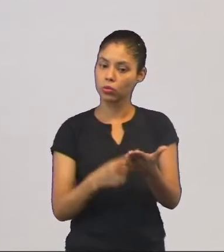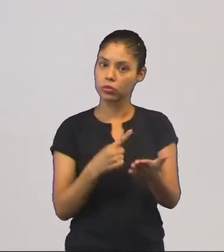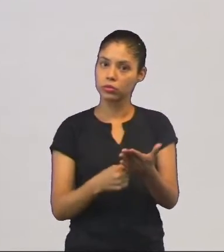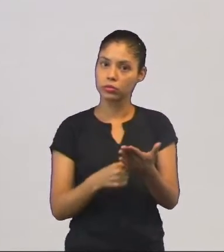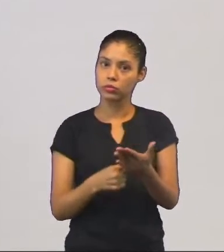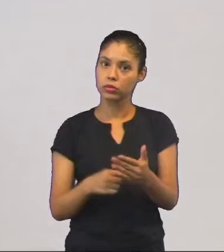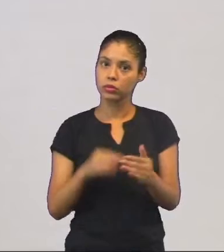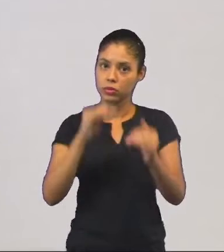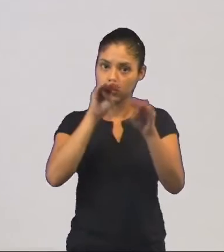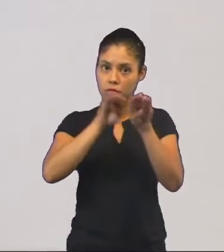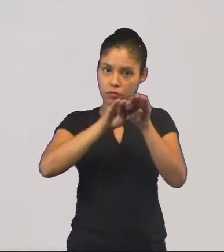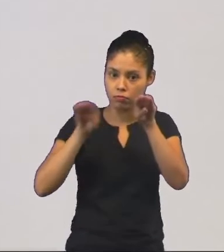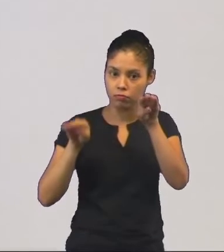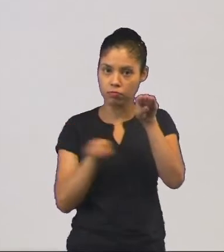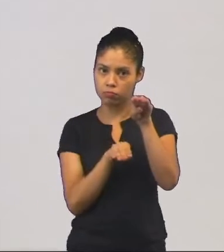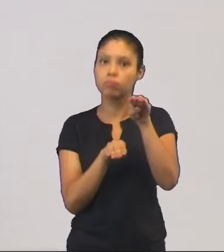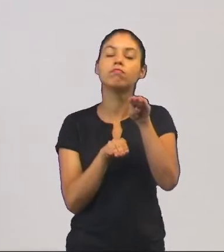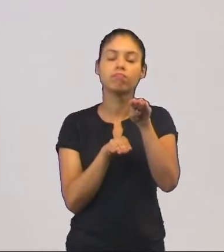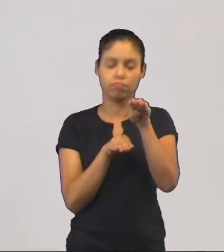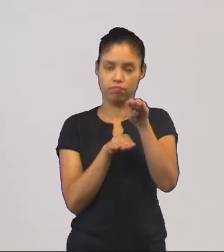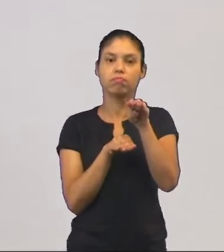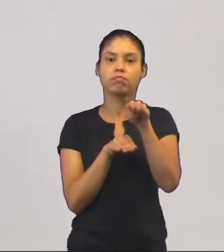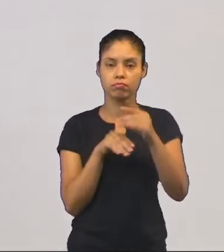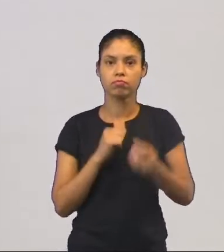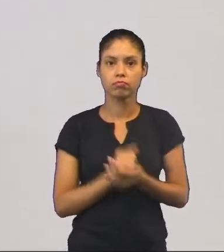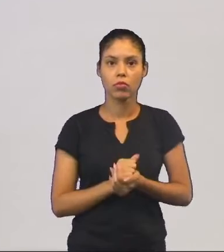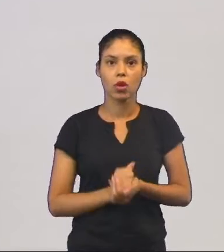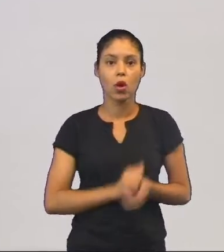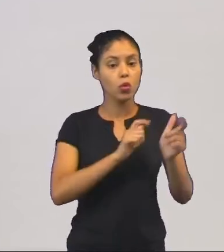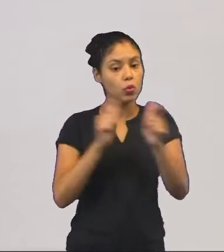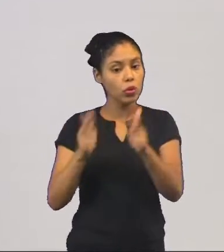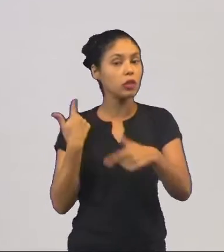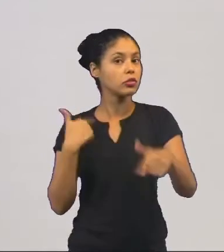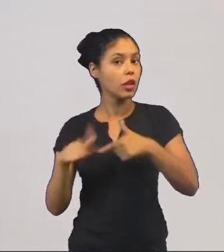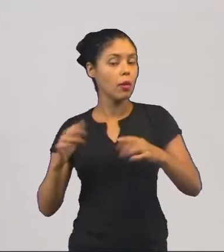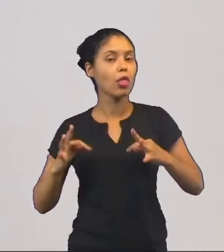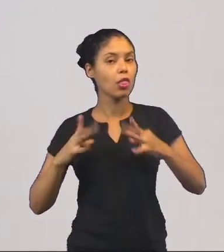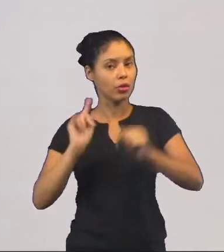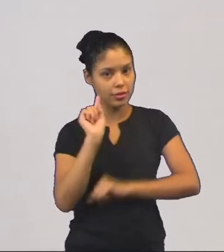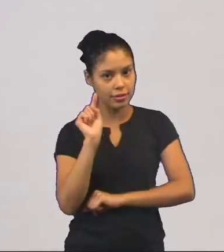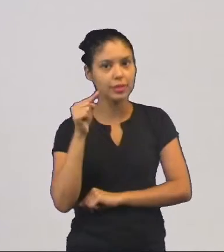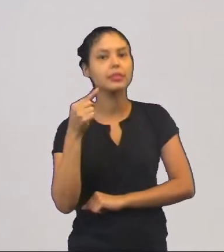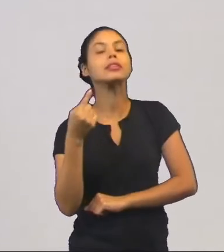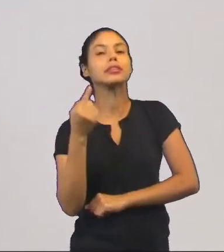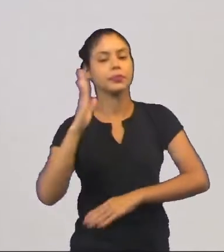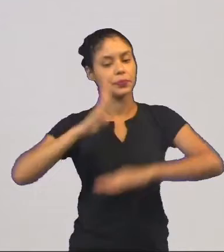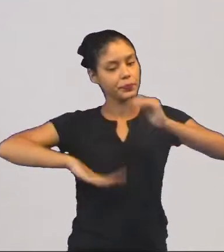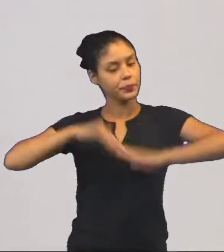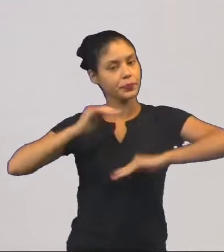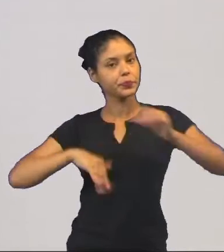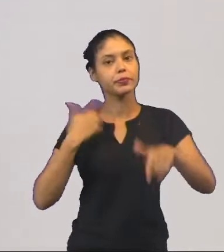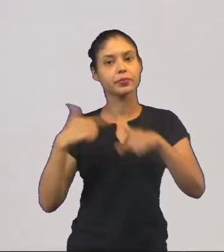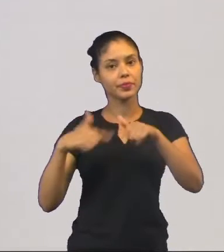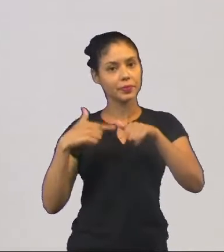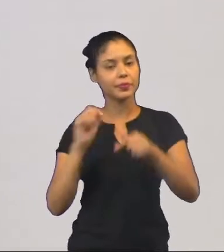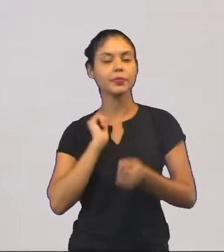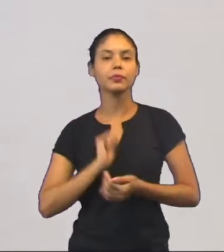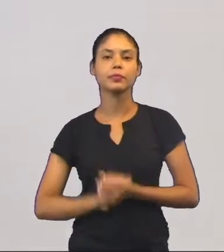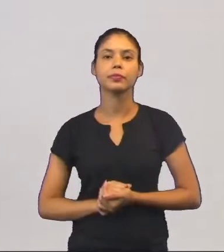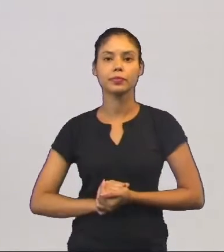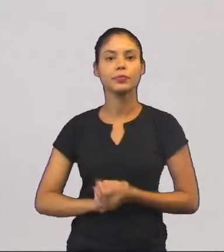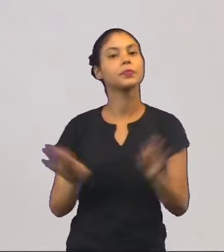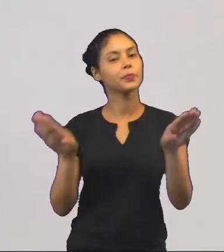condição de subordinação. No ambiente de trabalho, todos aqueles que são profissionais e